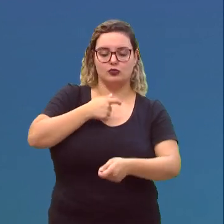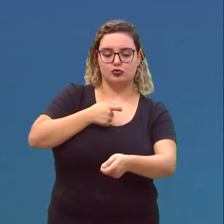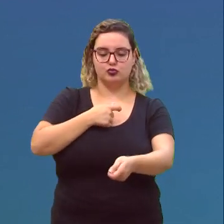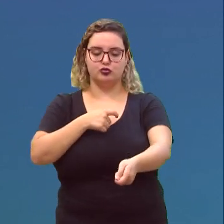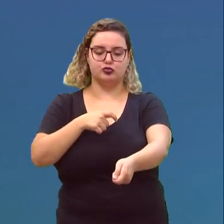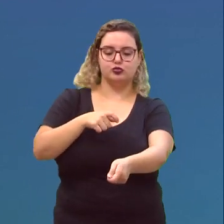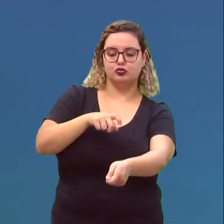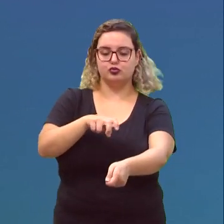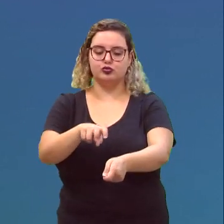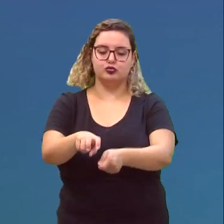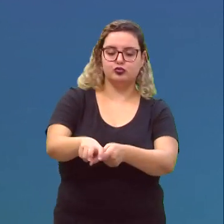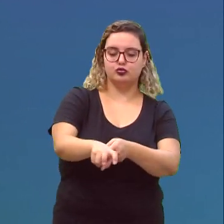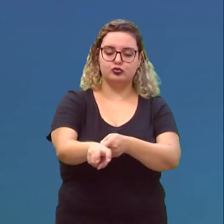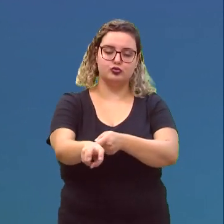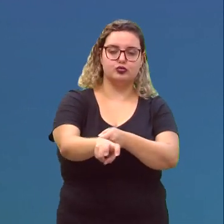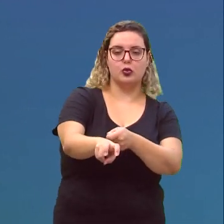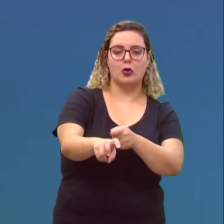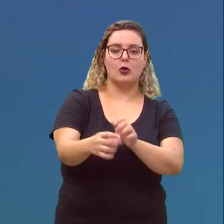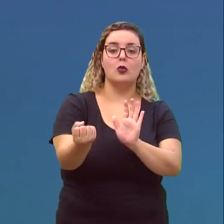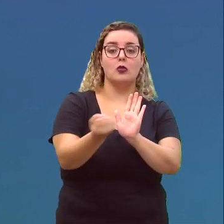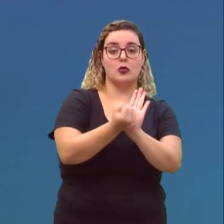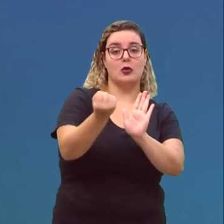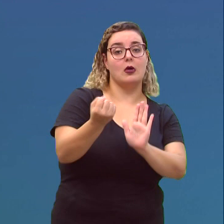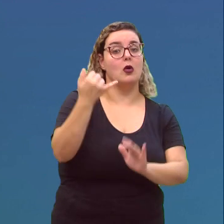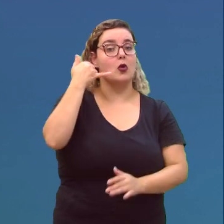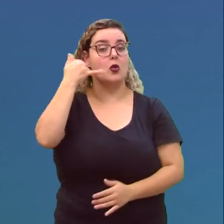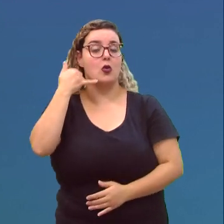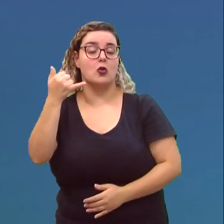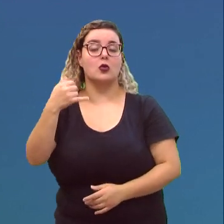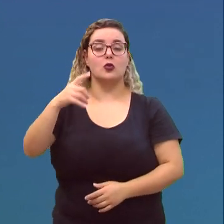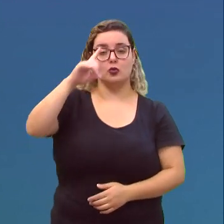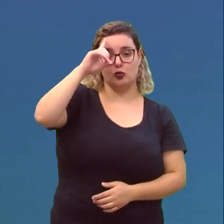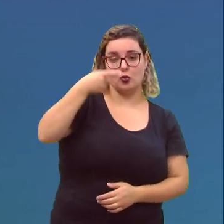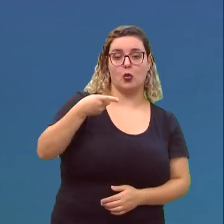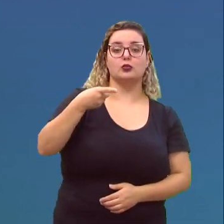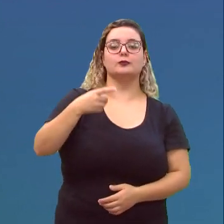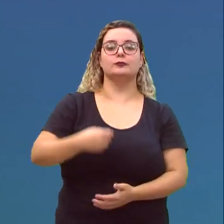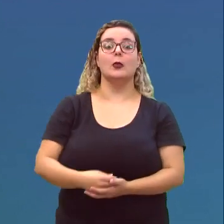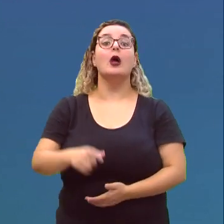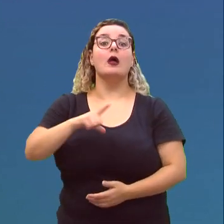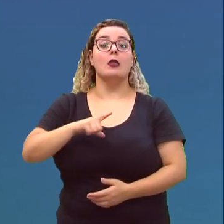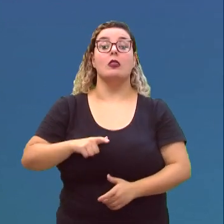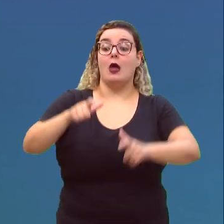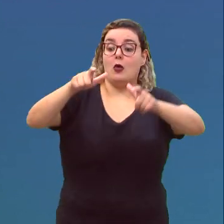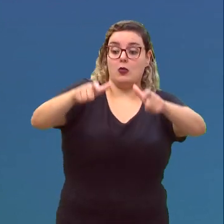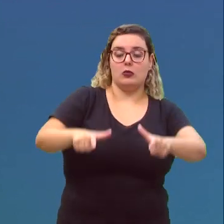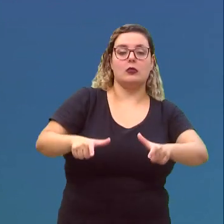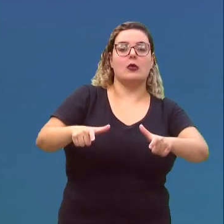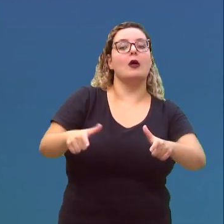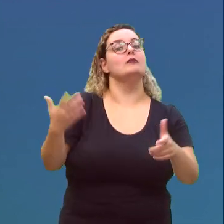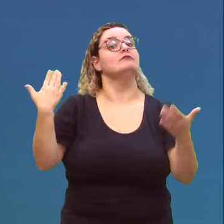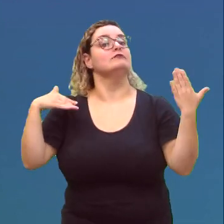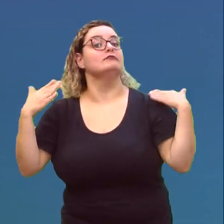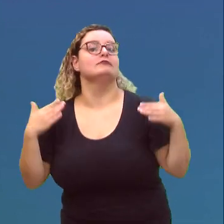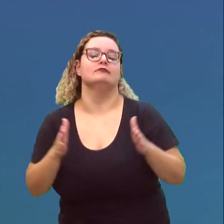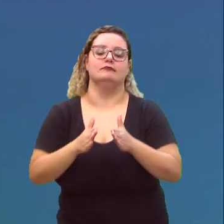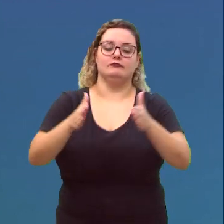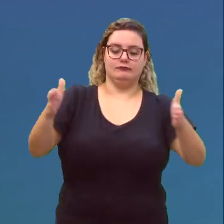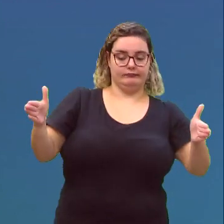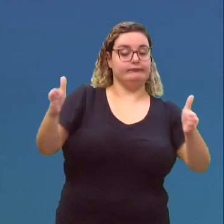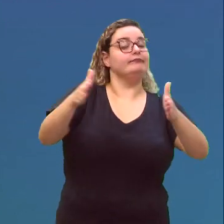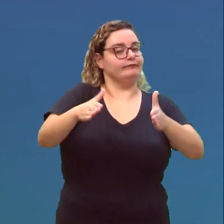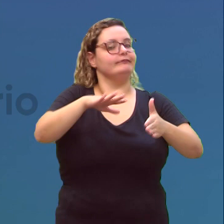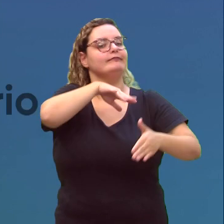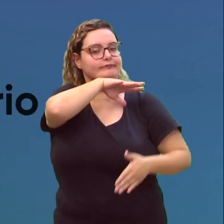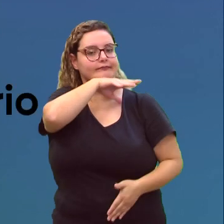e sempre com identificação, como telefone e nome do dono. Ter espaço suficiente para o tamanho do